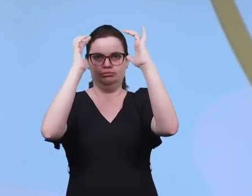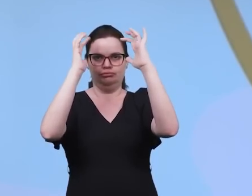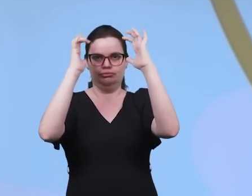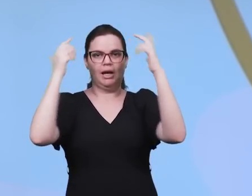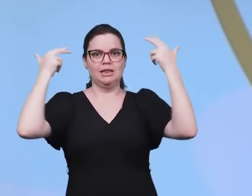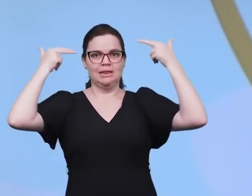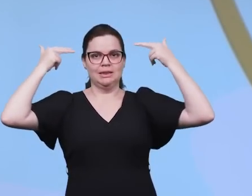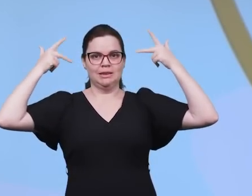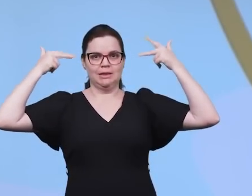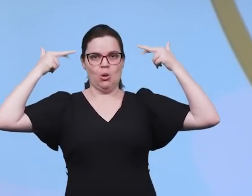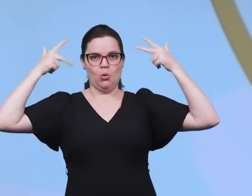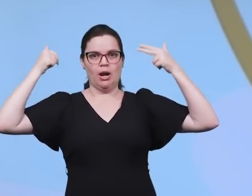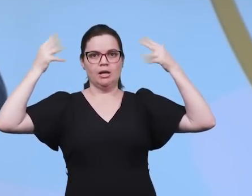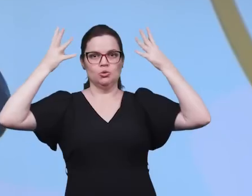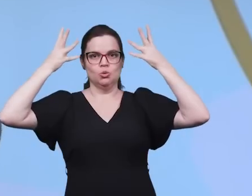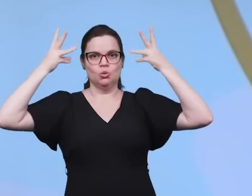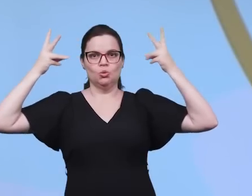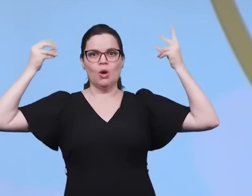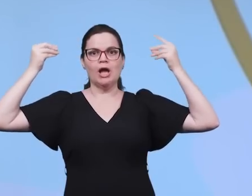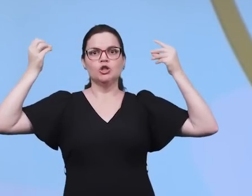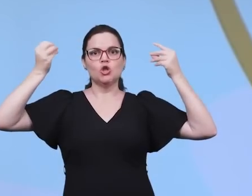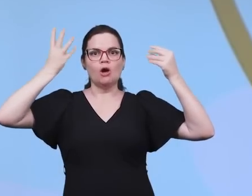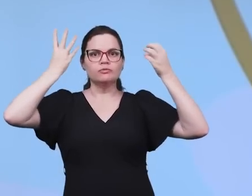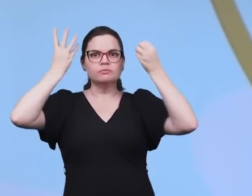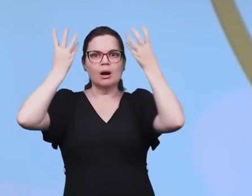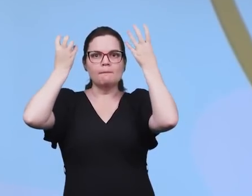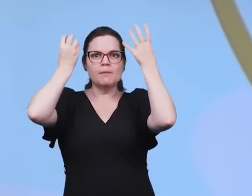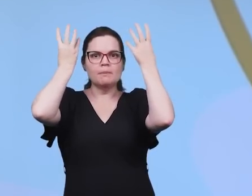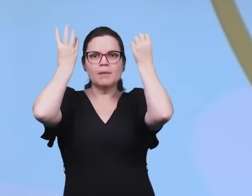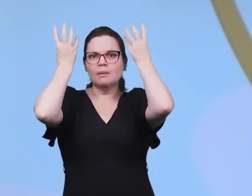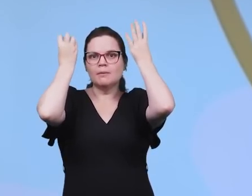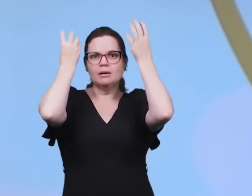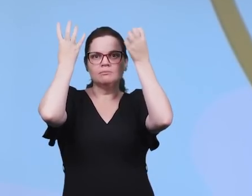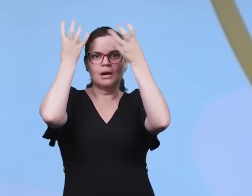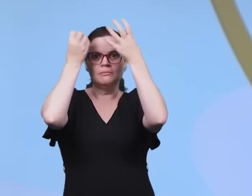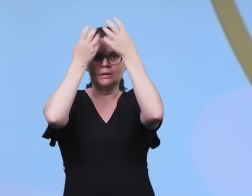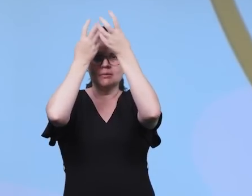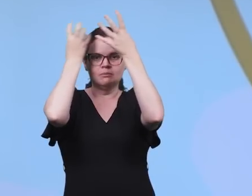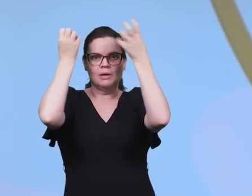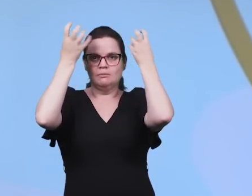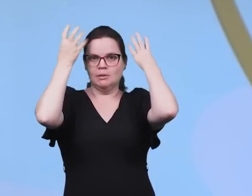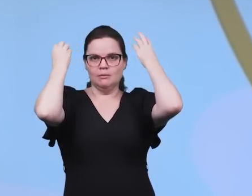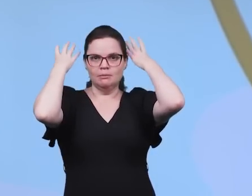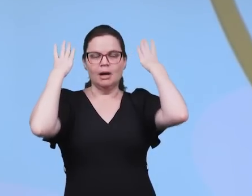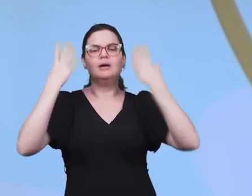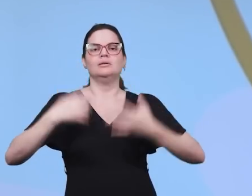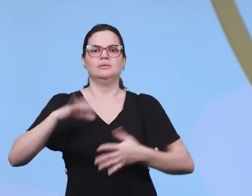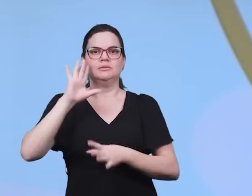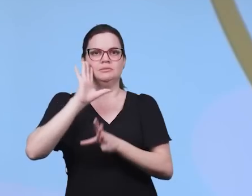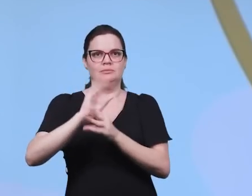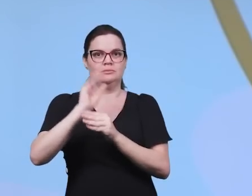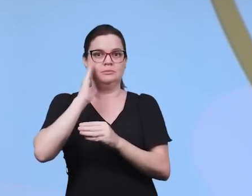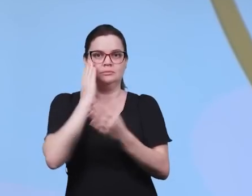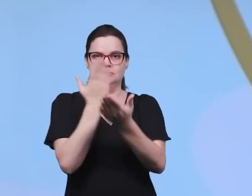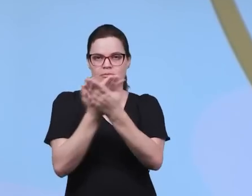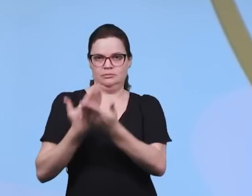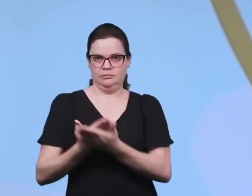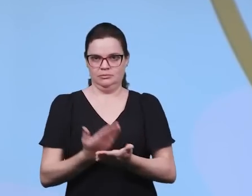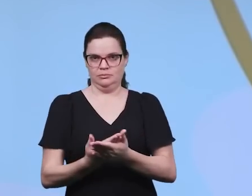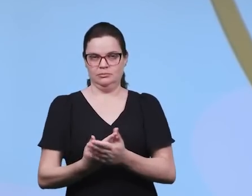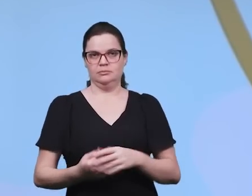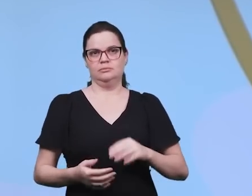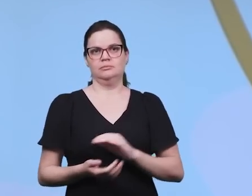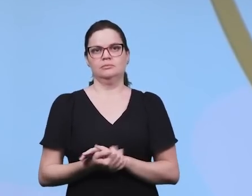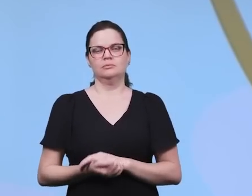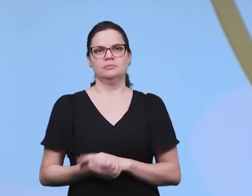registrados. Então a poda é feita, novos neurônios vão nascer e isso vai ser constantemente. A neurociência identificou isso. com